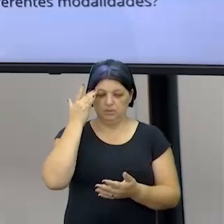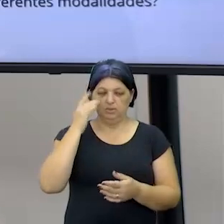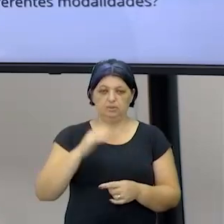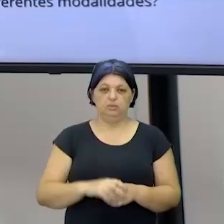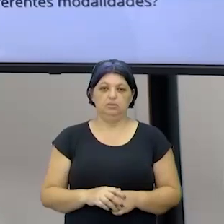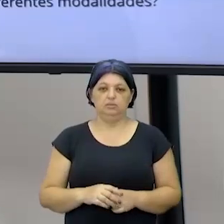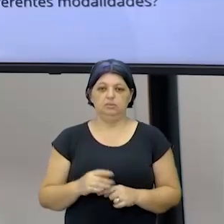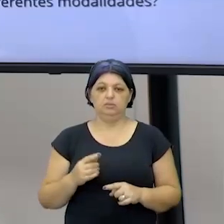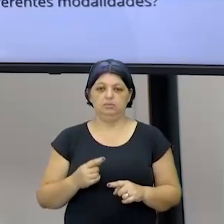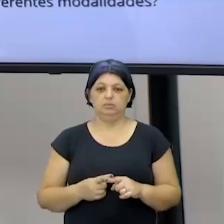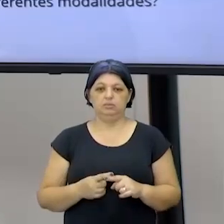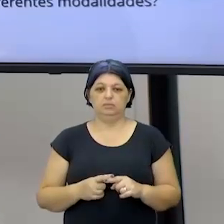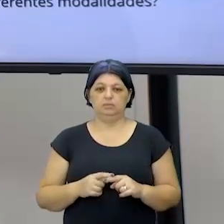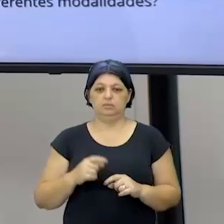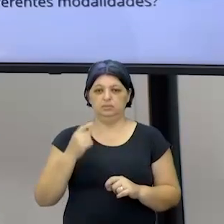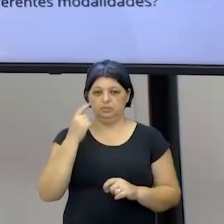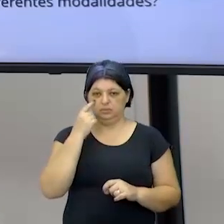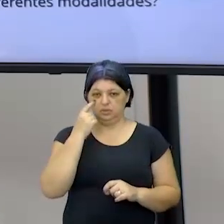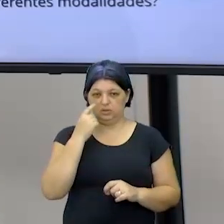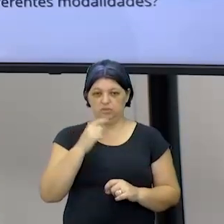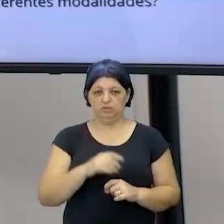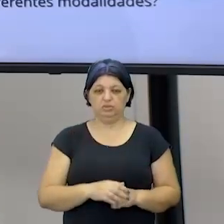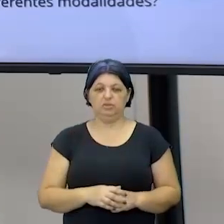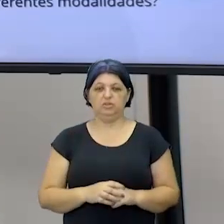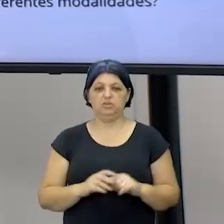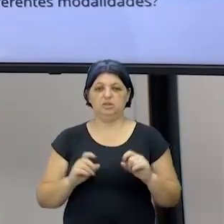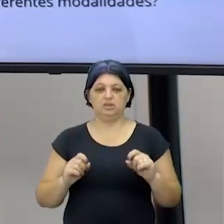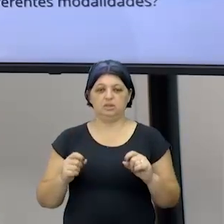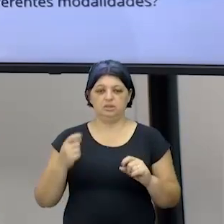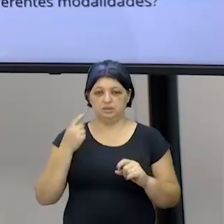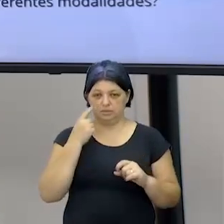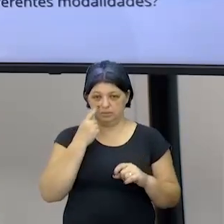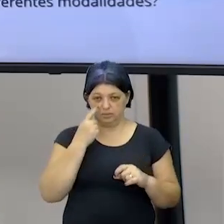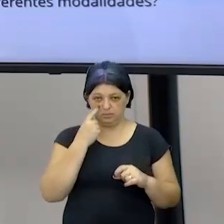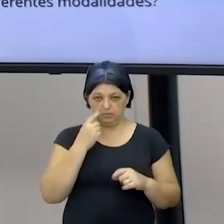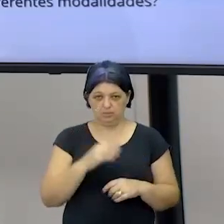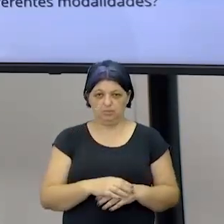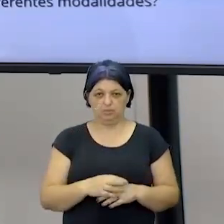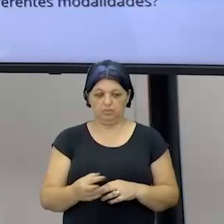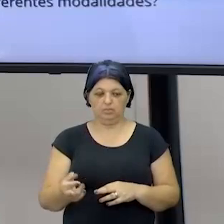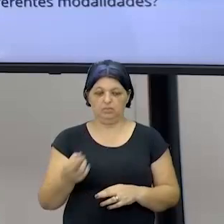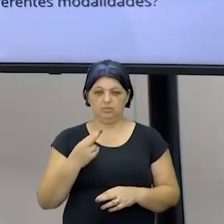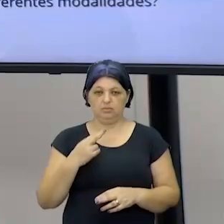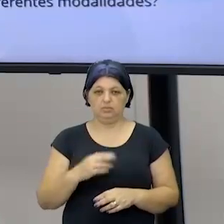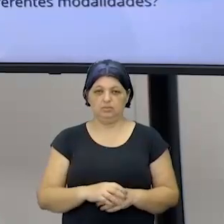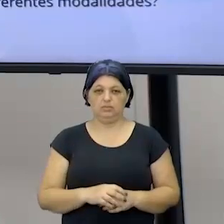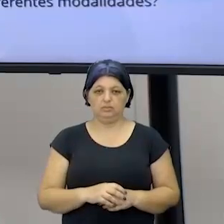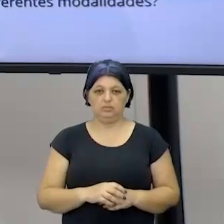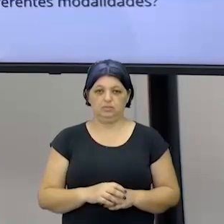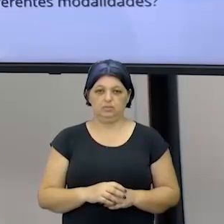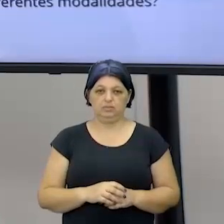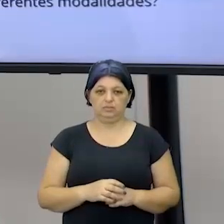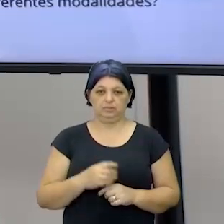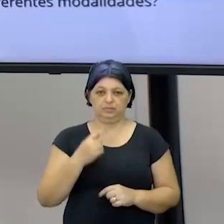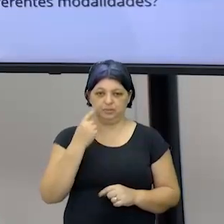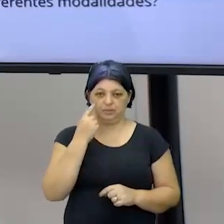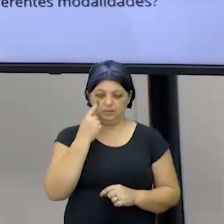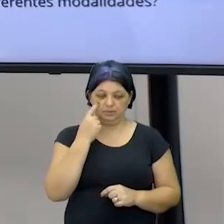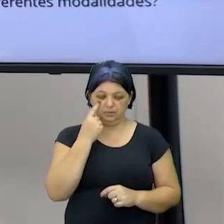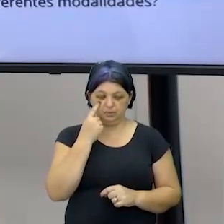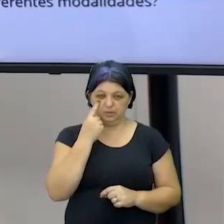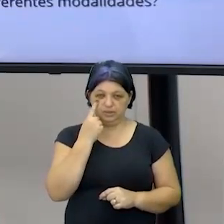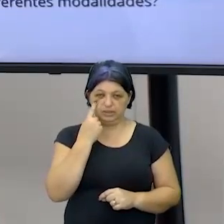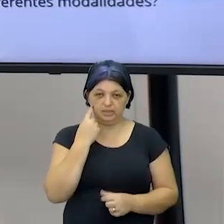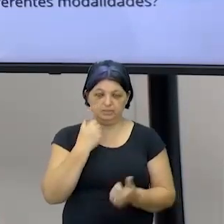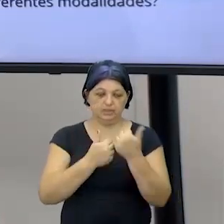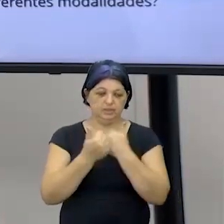gente vai debatendo aí, como se vocês do outro lado respondessem o que eu pergunto, me proporcionassem também